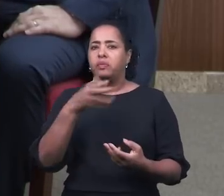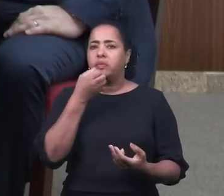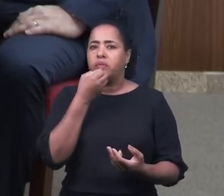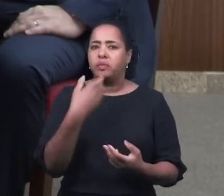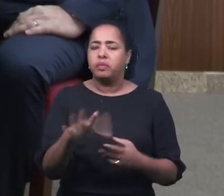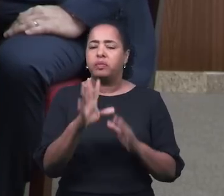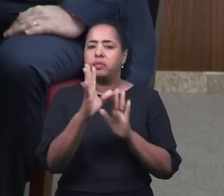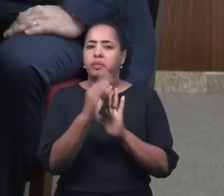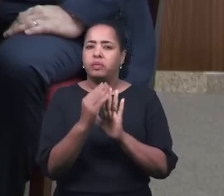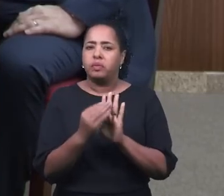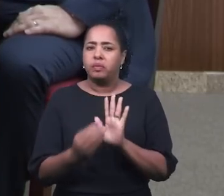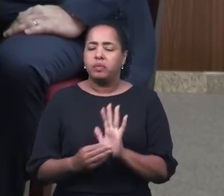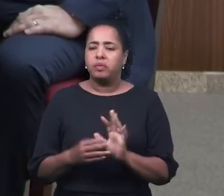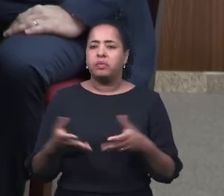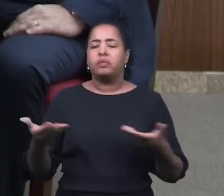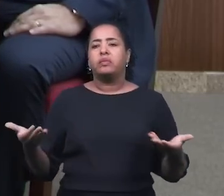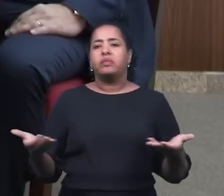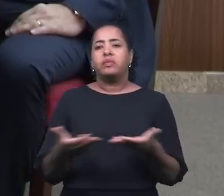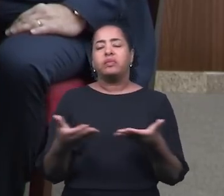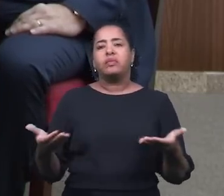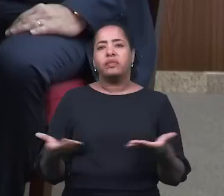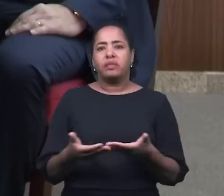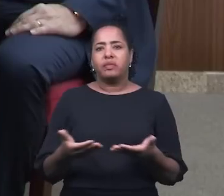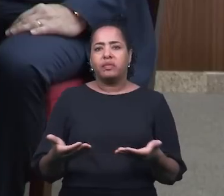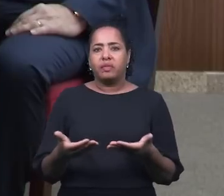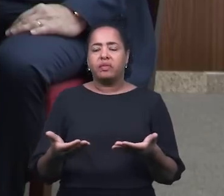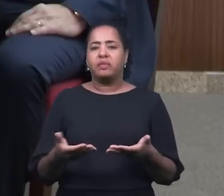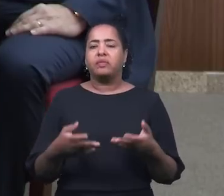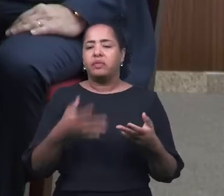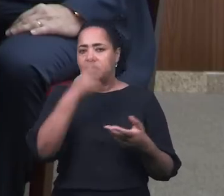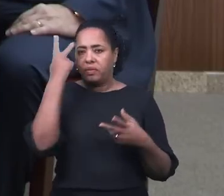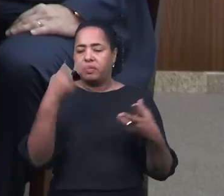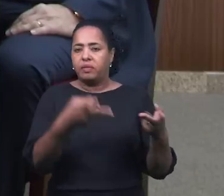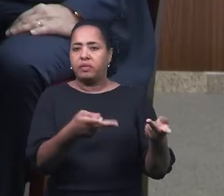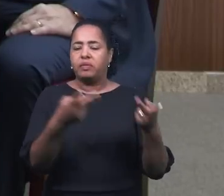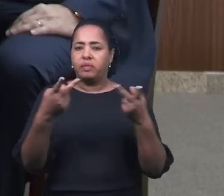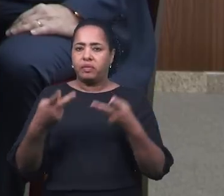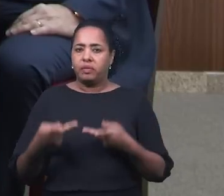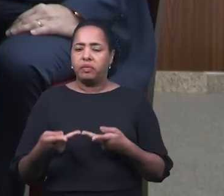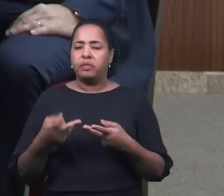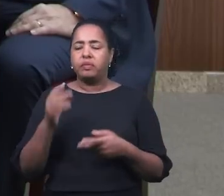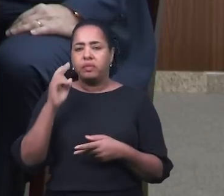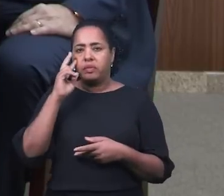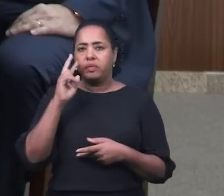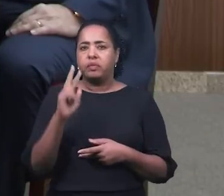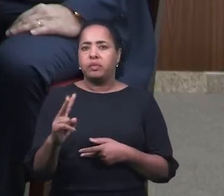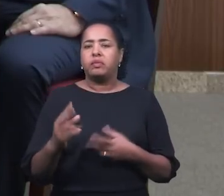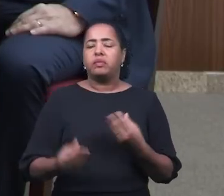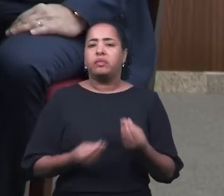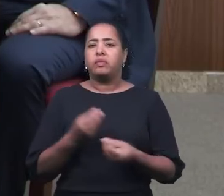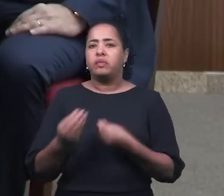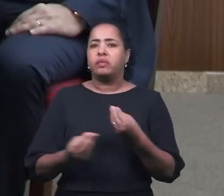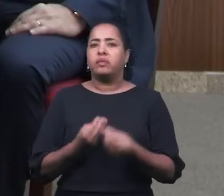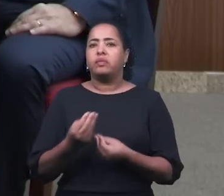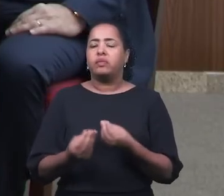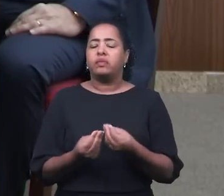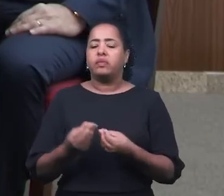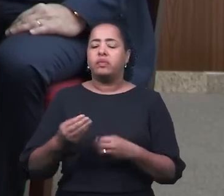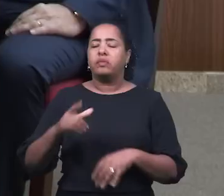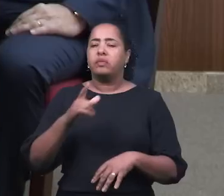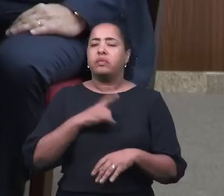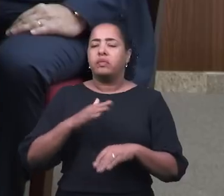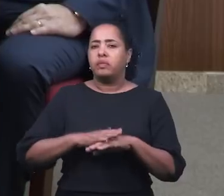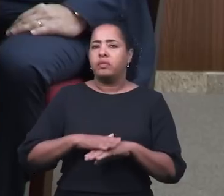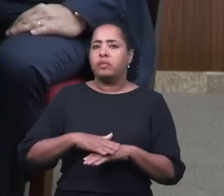é? Conteúdo. E agora vamos aproveitar os nossos visitantes desta tarde para vermos o que eles vão colaborar, vão colocar a